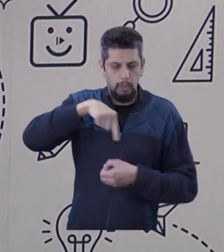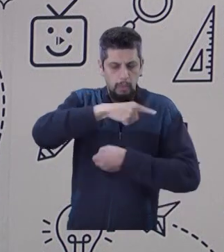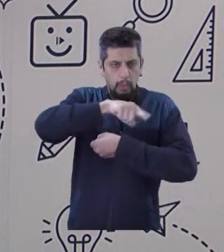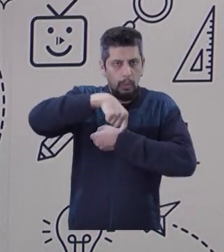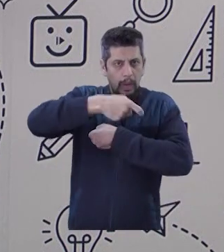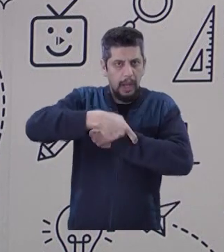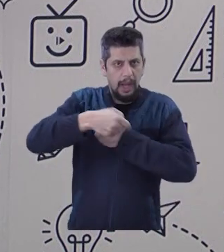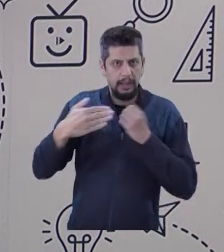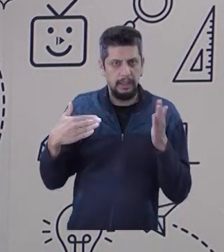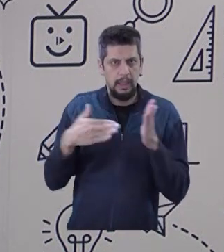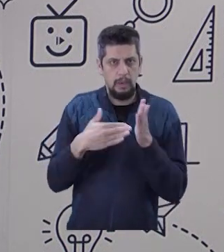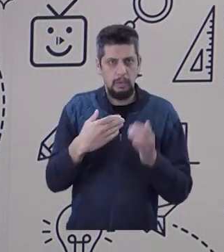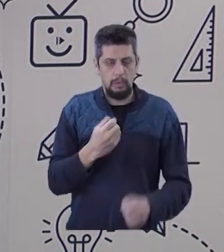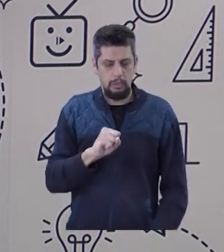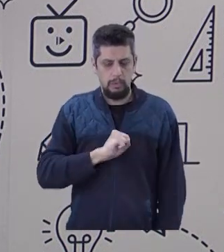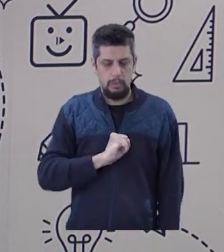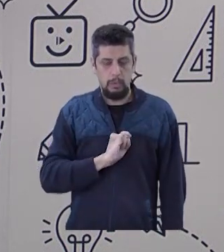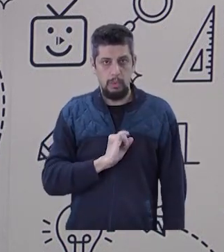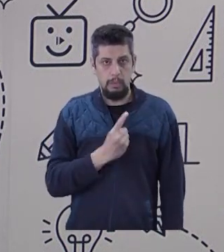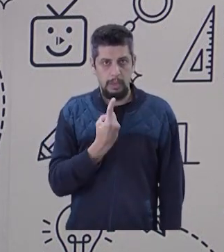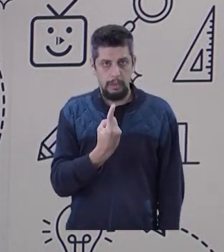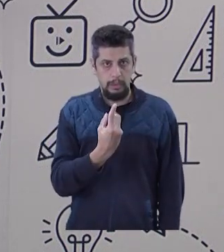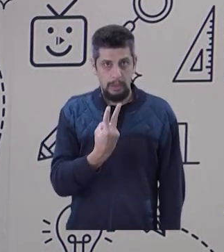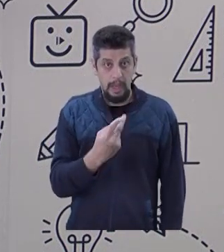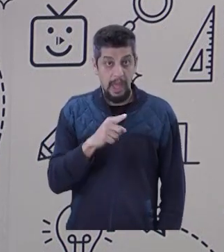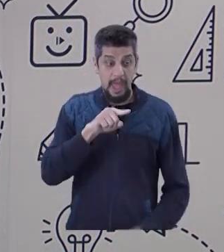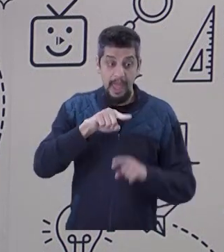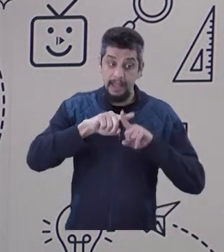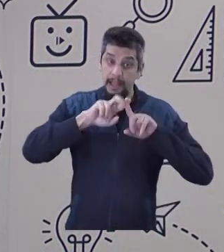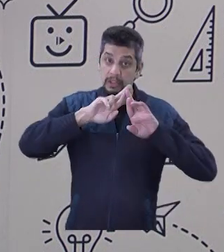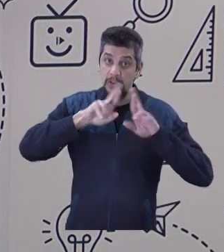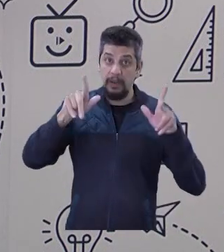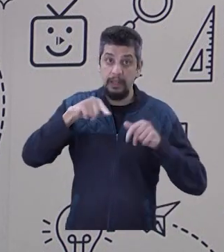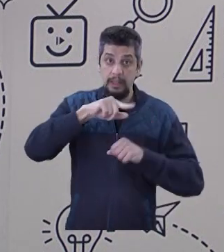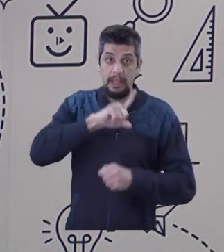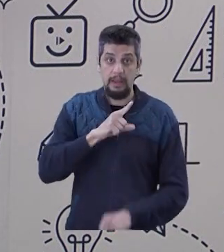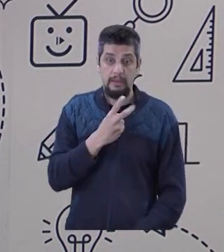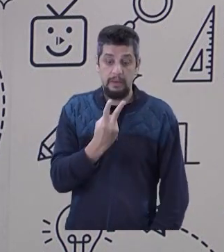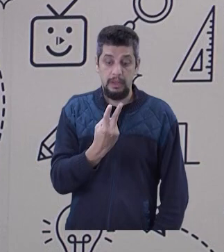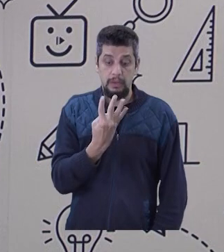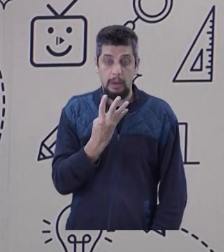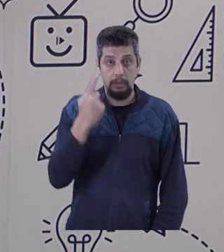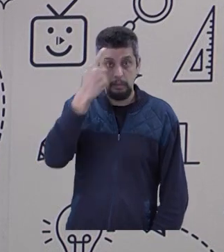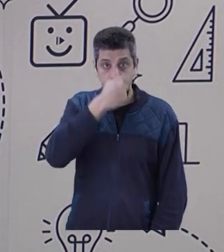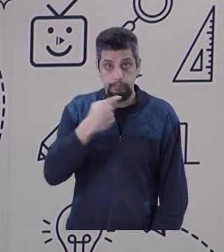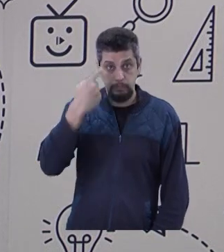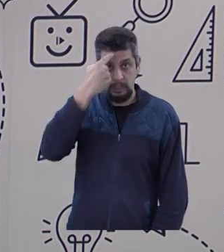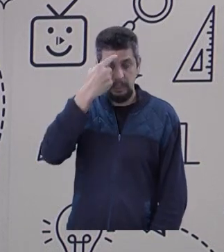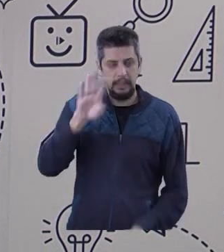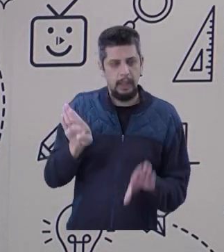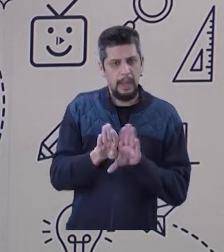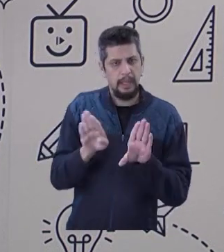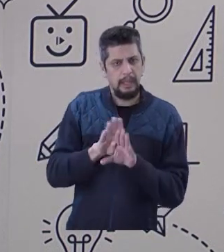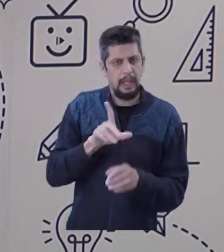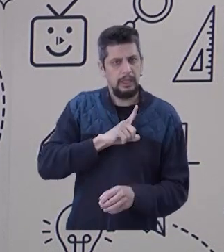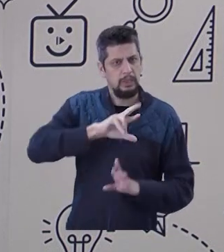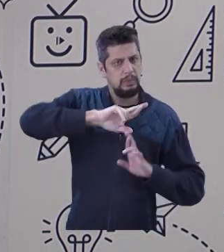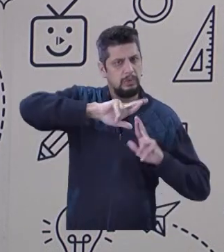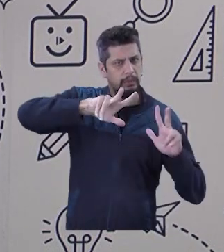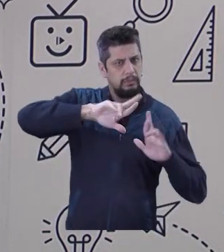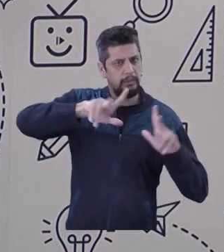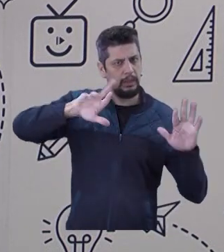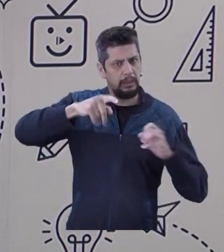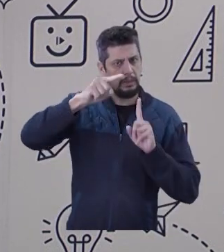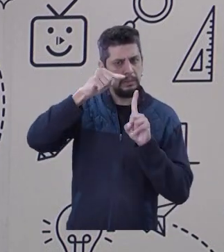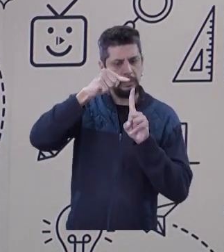relógios se colocam até o número 12, mas esse ele tem as 24 horas, as 24 horas. Mas é grande, né? E existem também diferentes